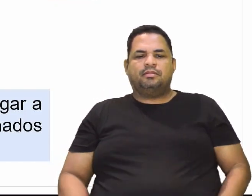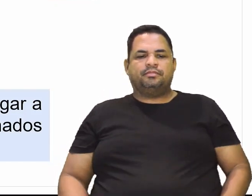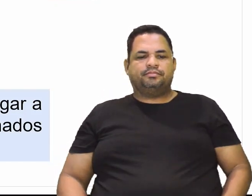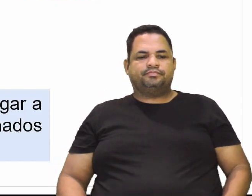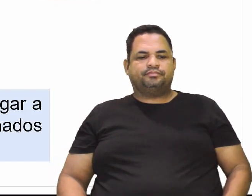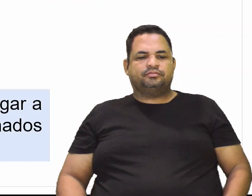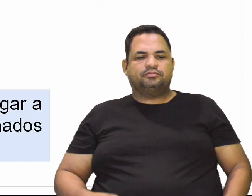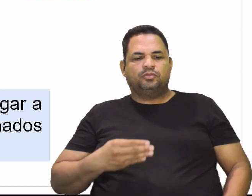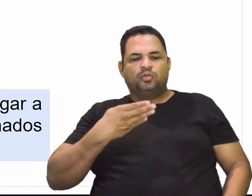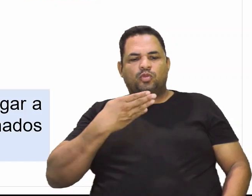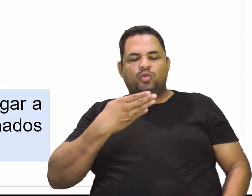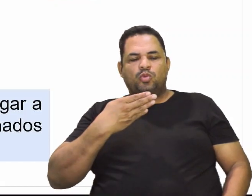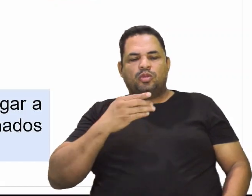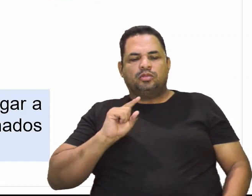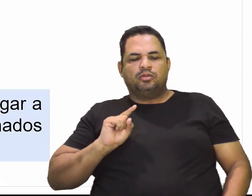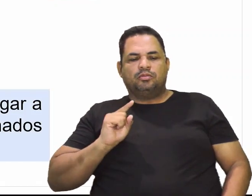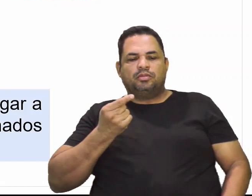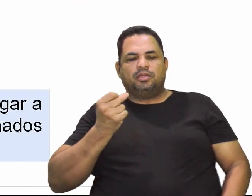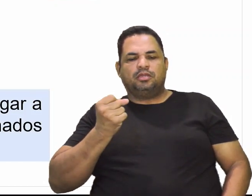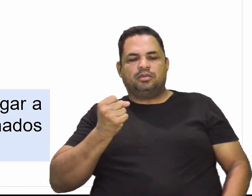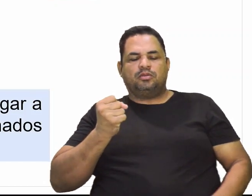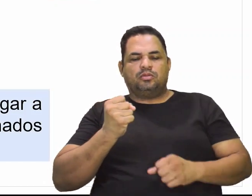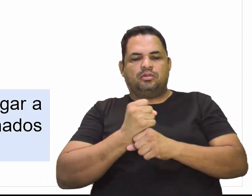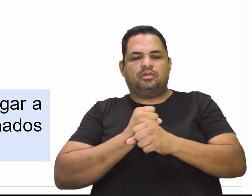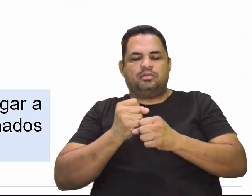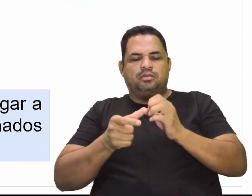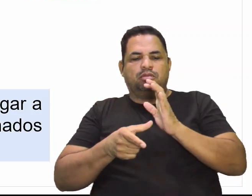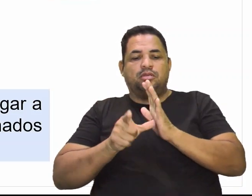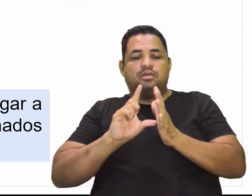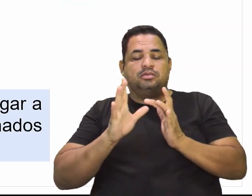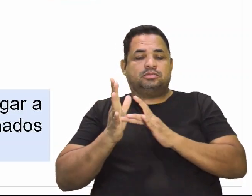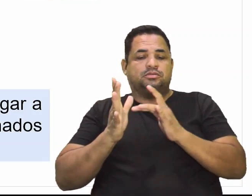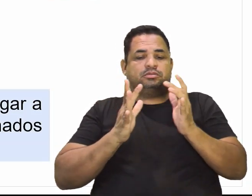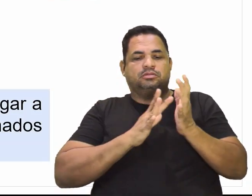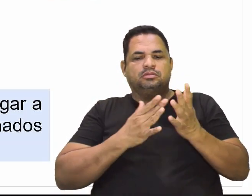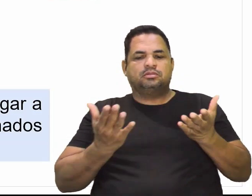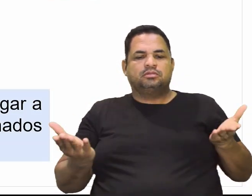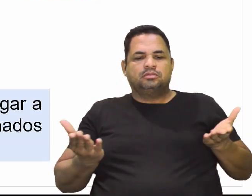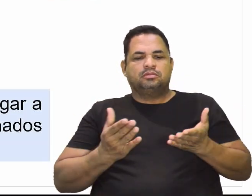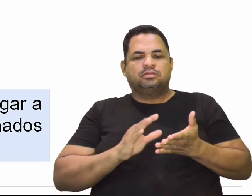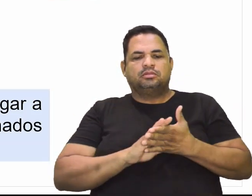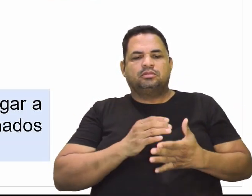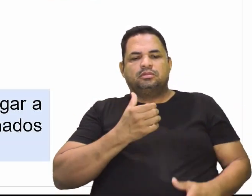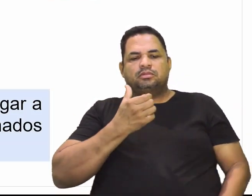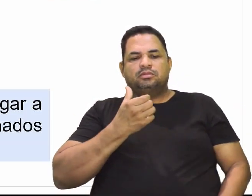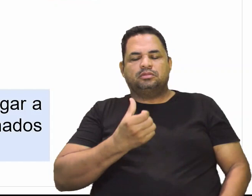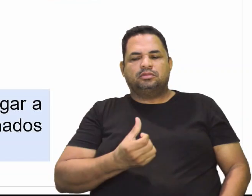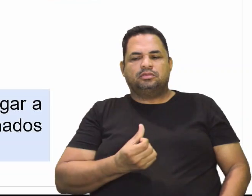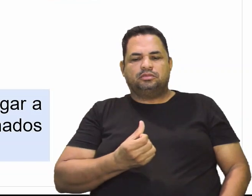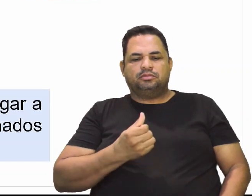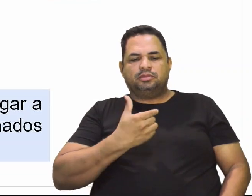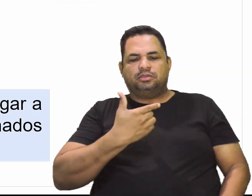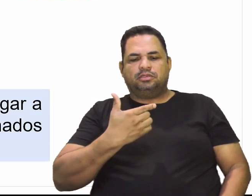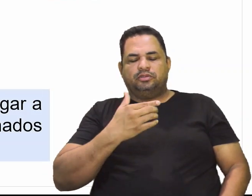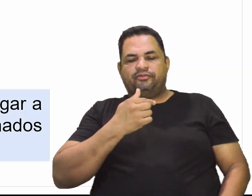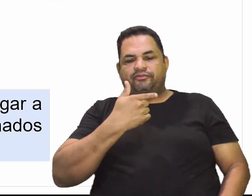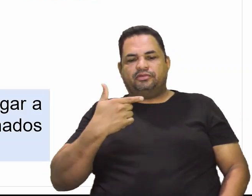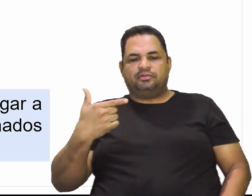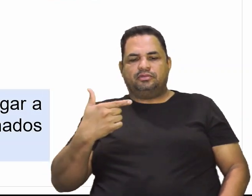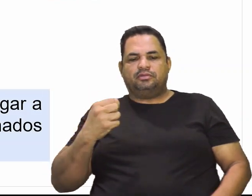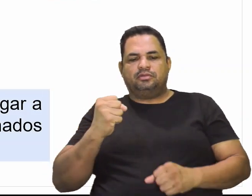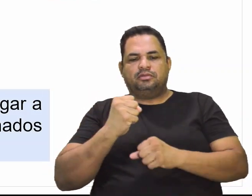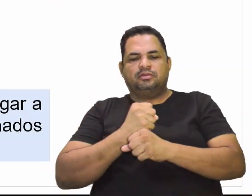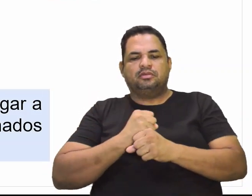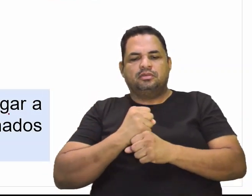de Cristo, com a data atual, 6.022 anos.